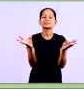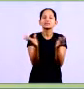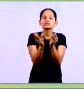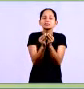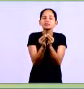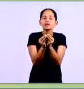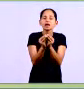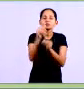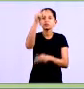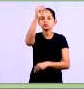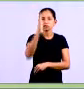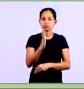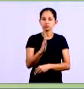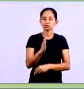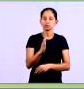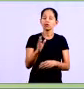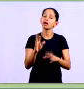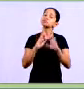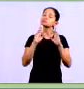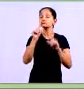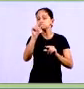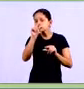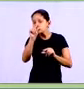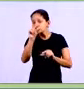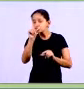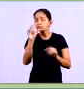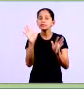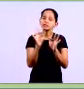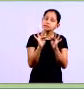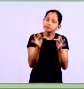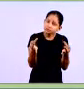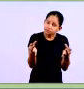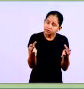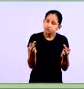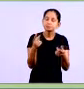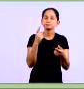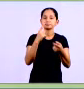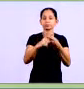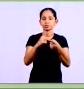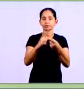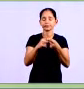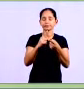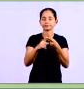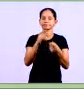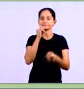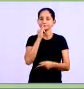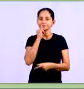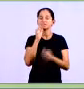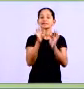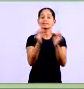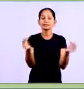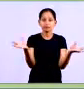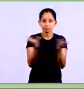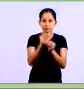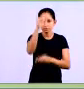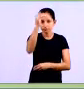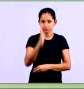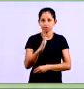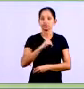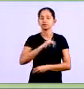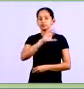Simples Nacional, a coisa é um pouquinho mais simples. Por quê? Porque assim, no Simples Nacional eu tenho